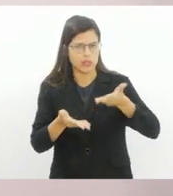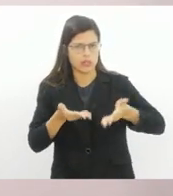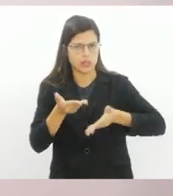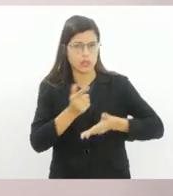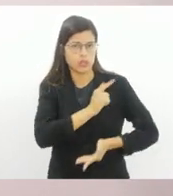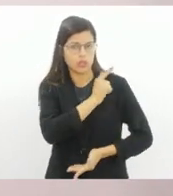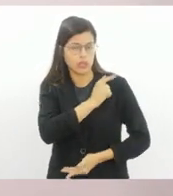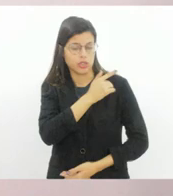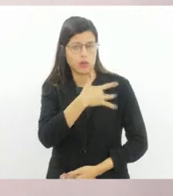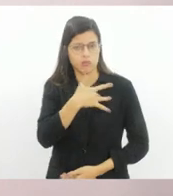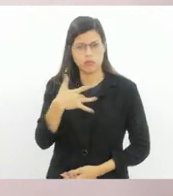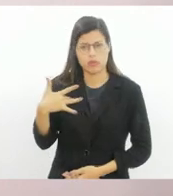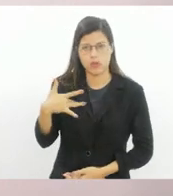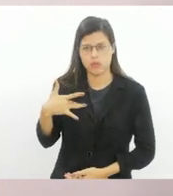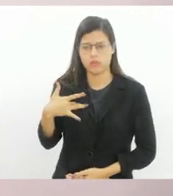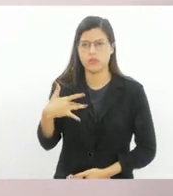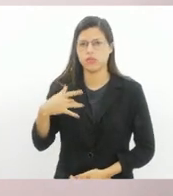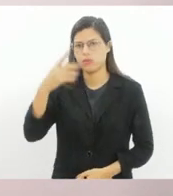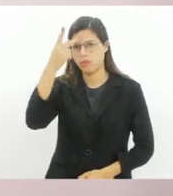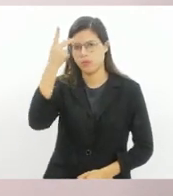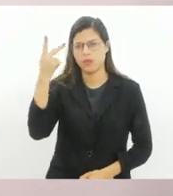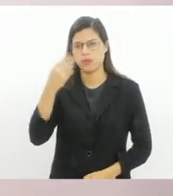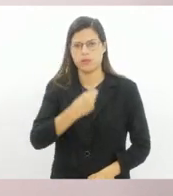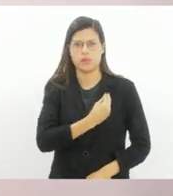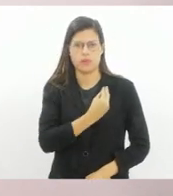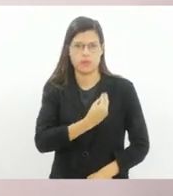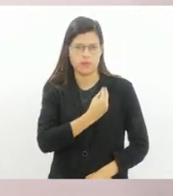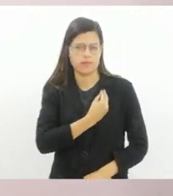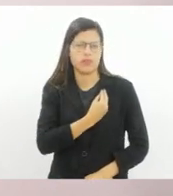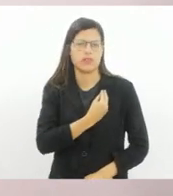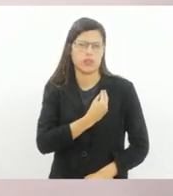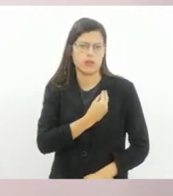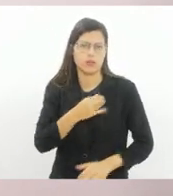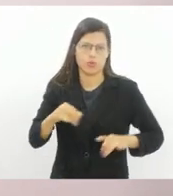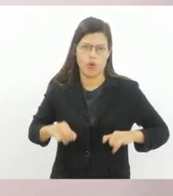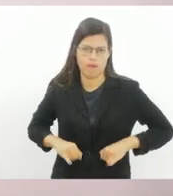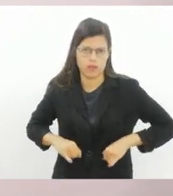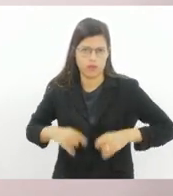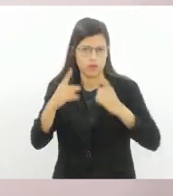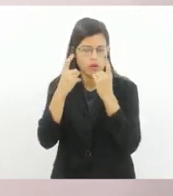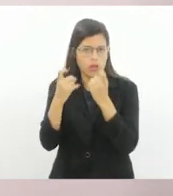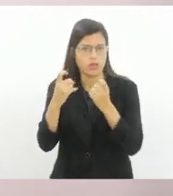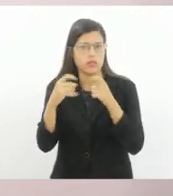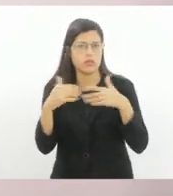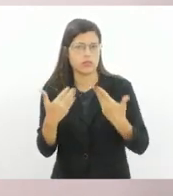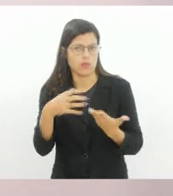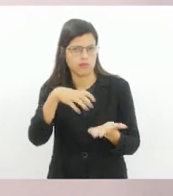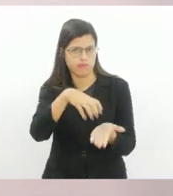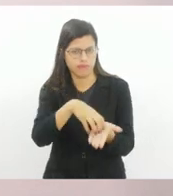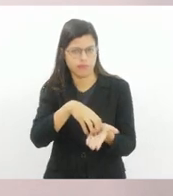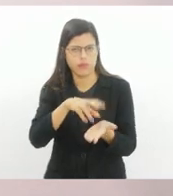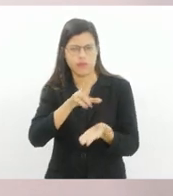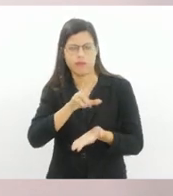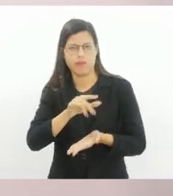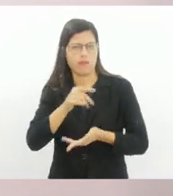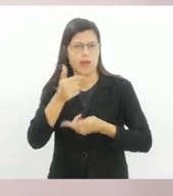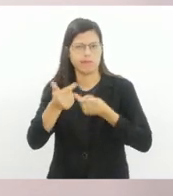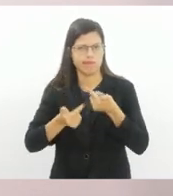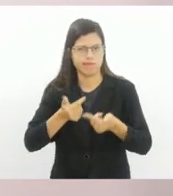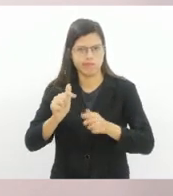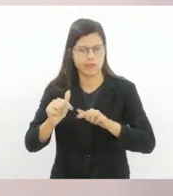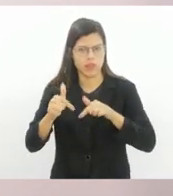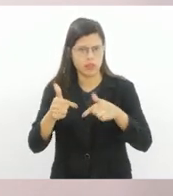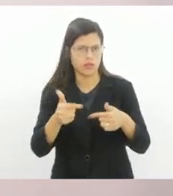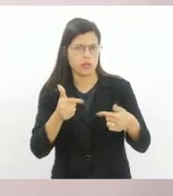gestão em saúde às pessoas que vivenciam situações de violência. Então, o núcleo ele vai trabalhar com todas as